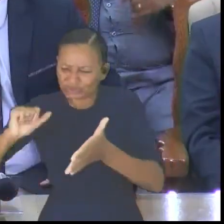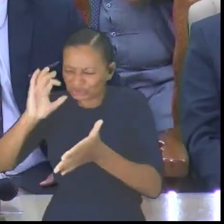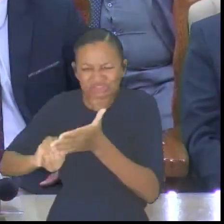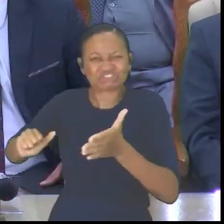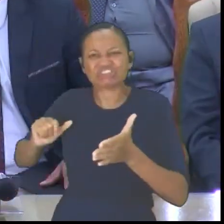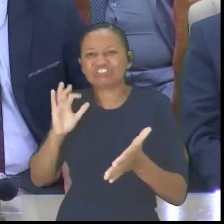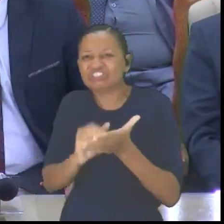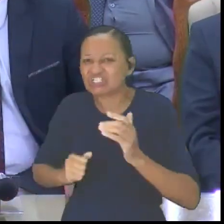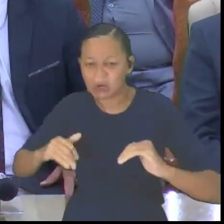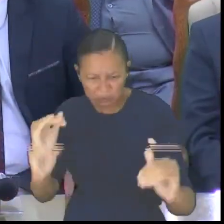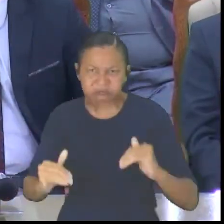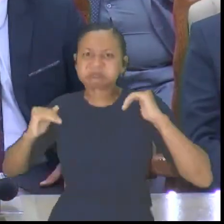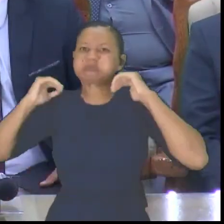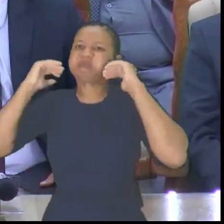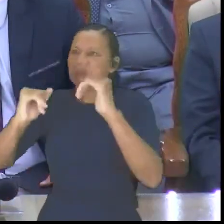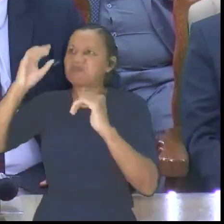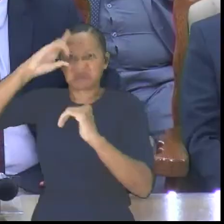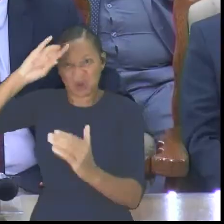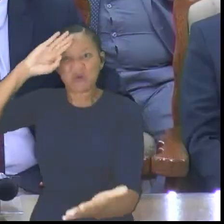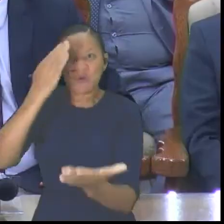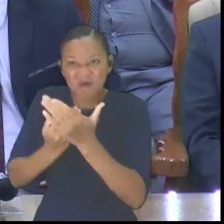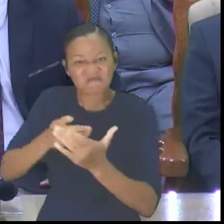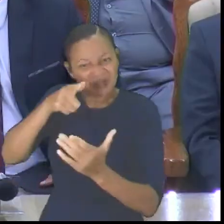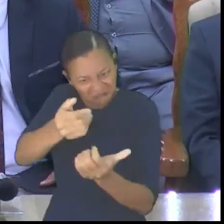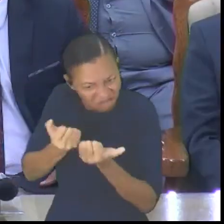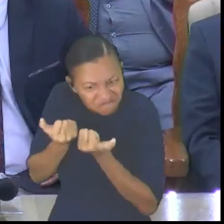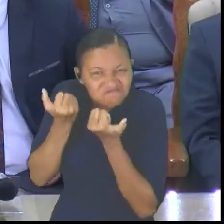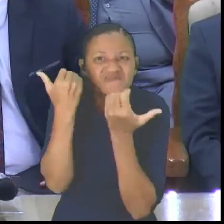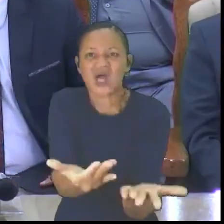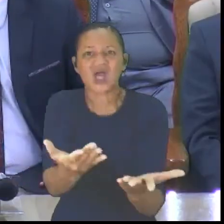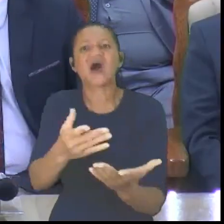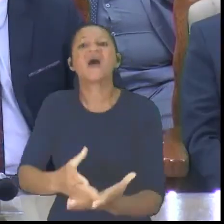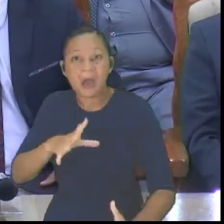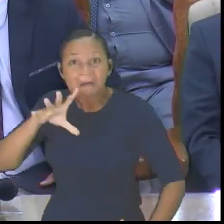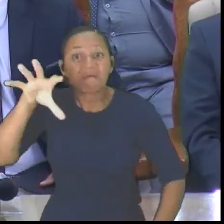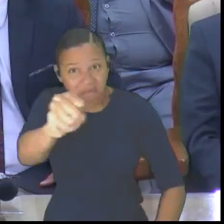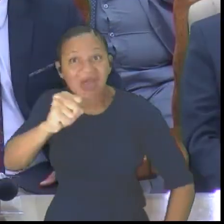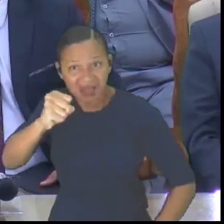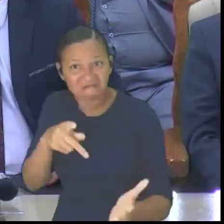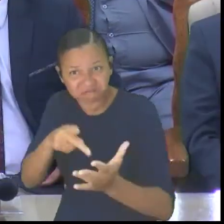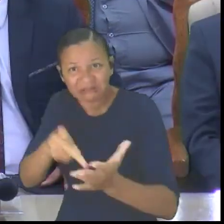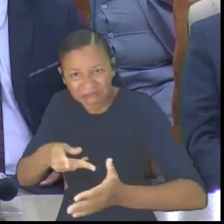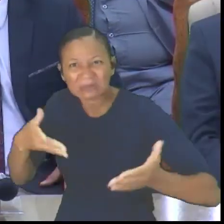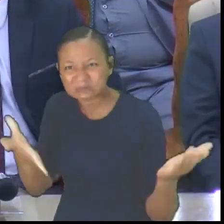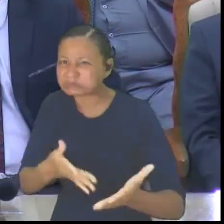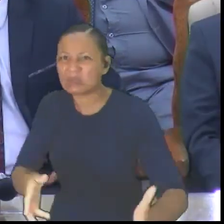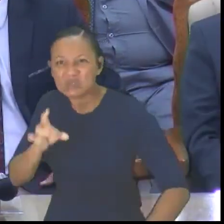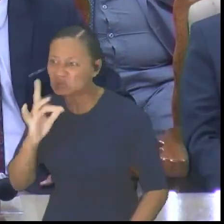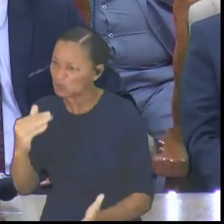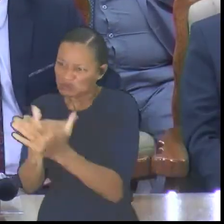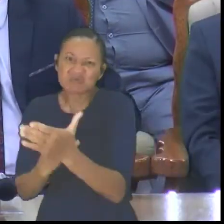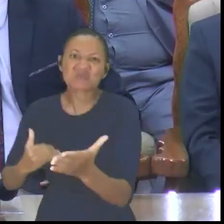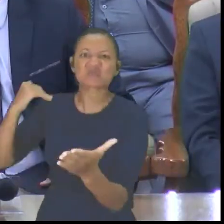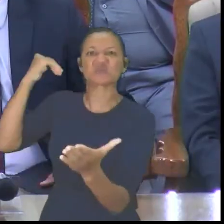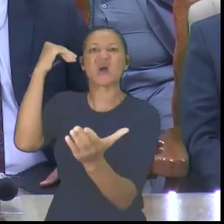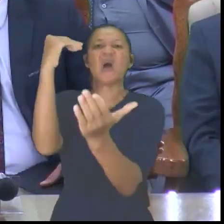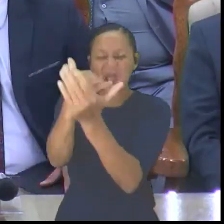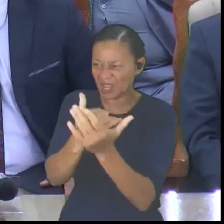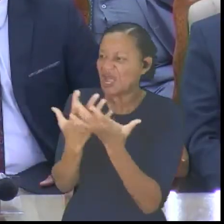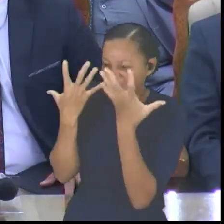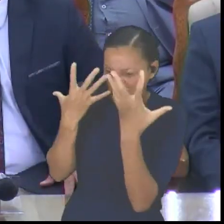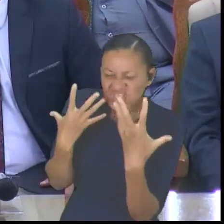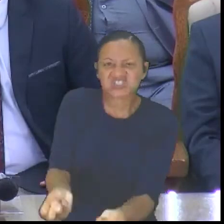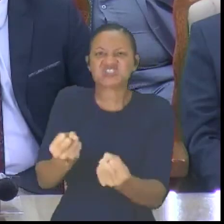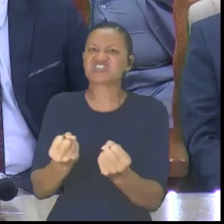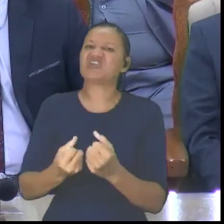a grandeza que Deus depositou em você. E pega essa verdade: só é grande quem se